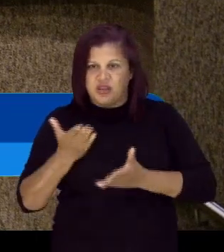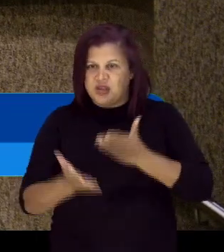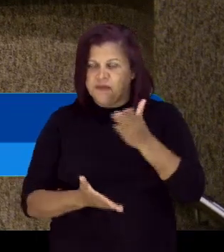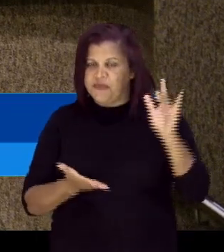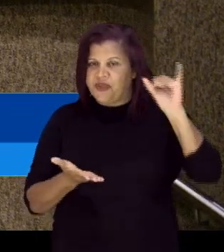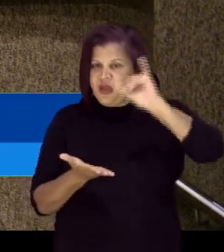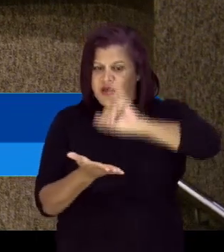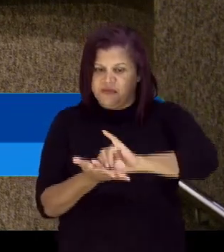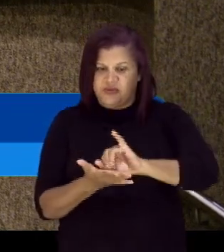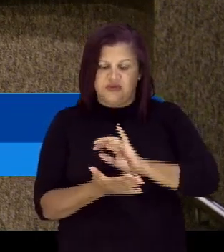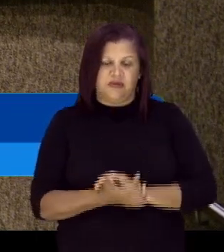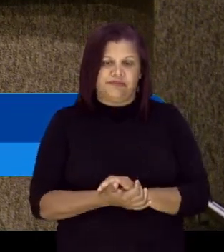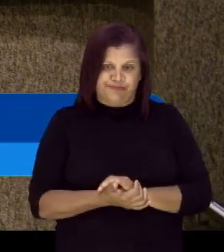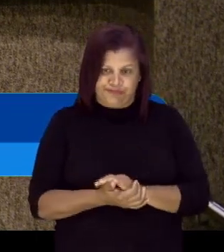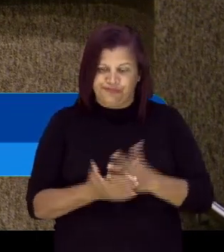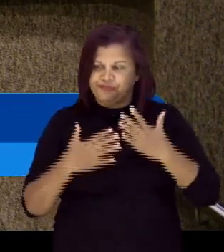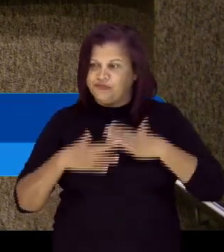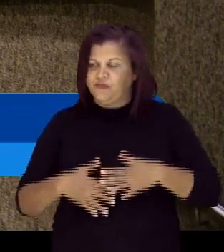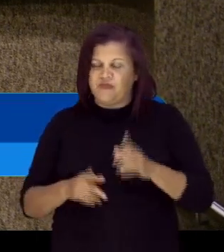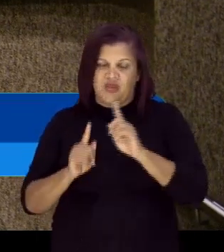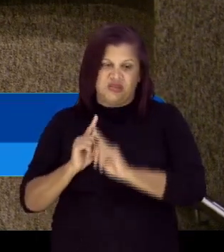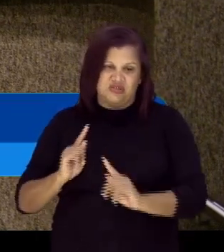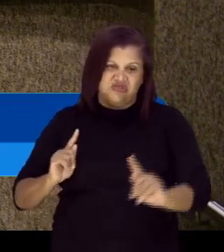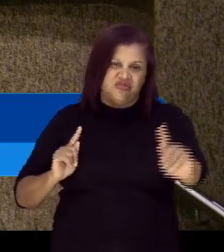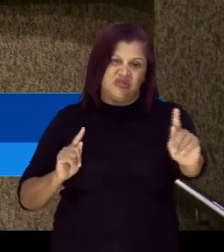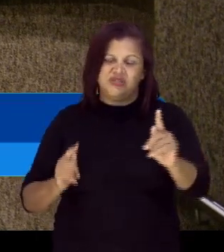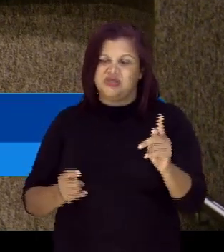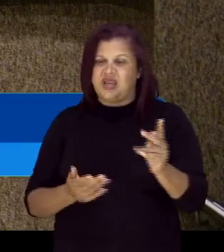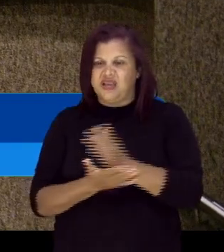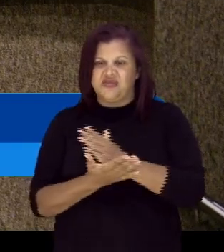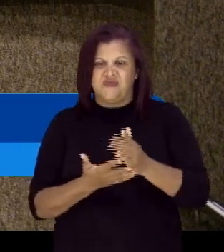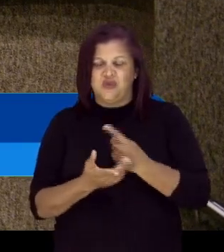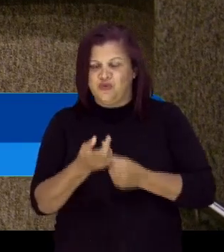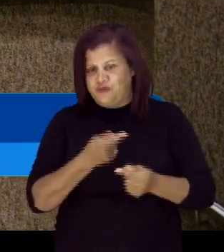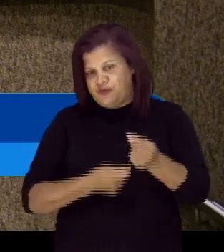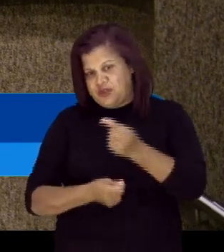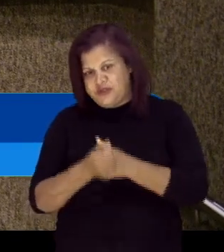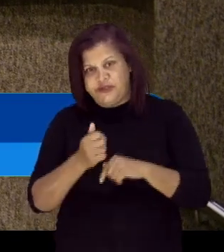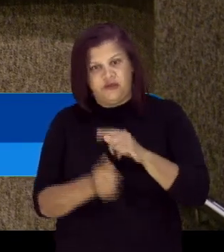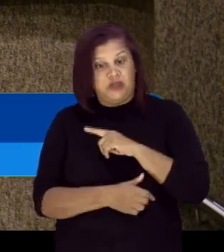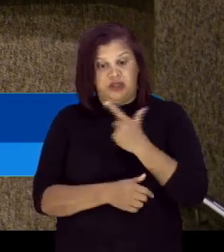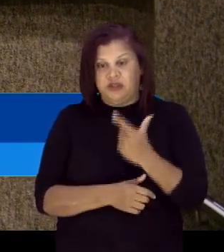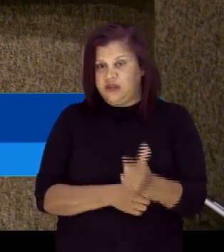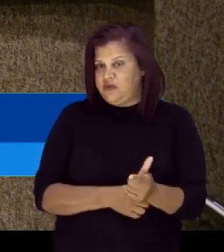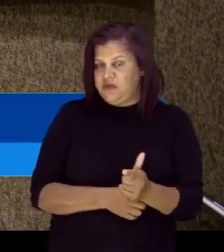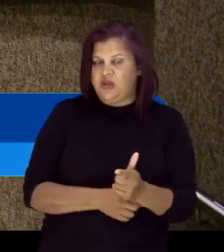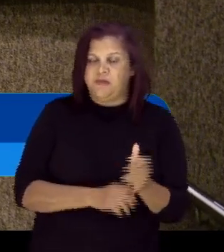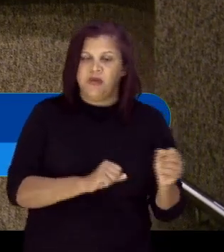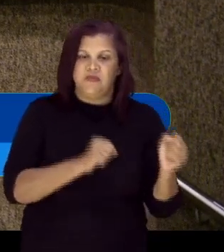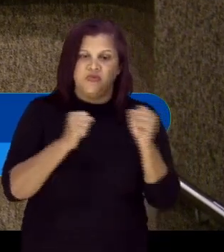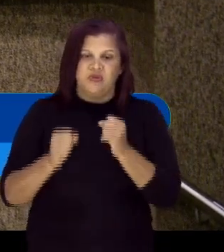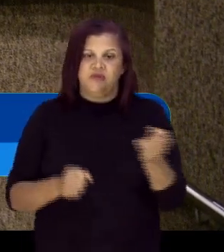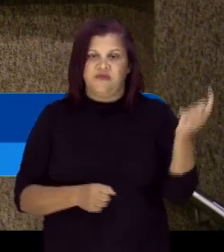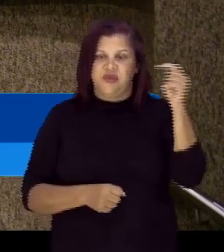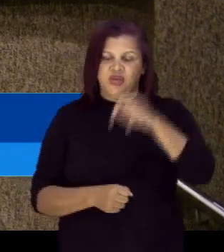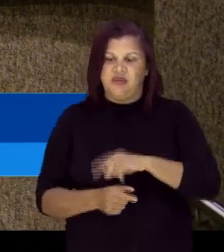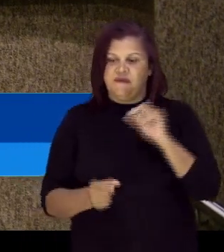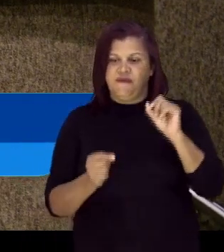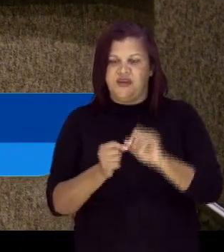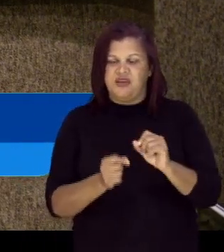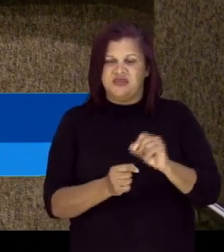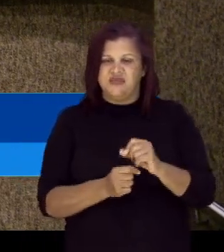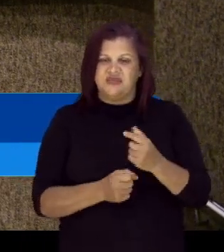capital, se dispor de tanta distância, muitas vezes do financeiro que não tem, para poder vir aqui fazer um